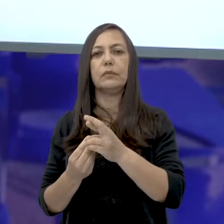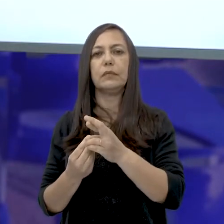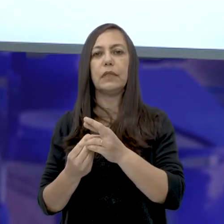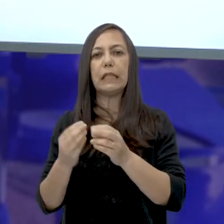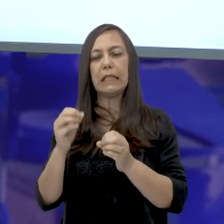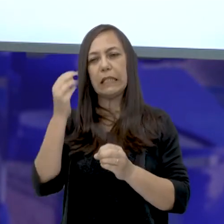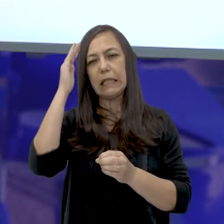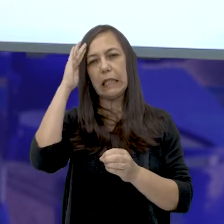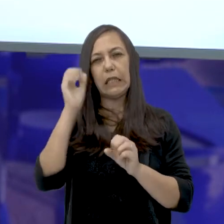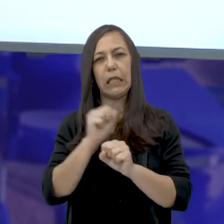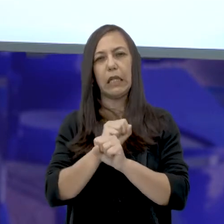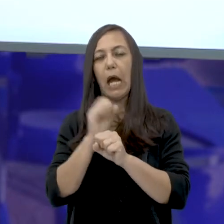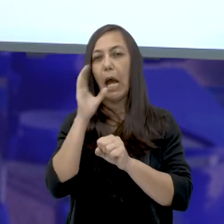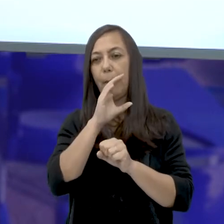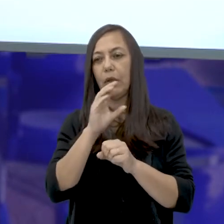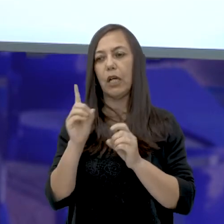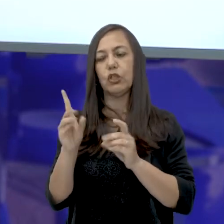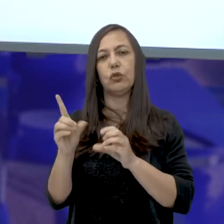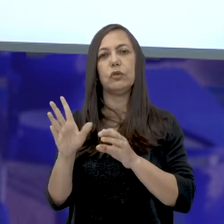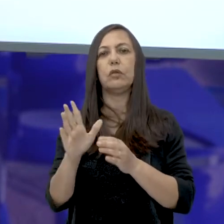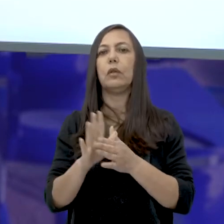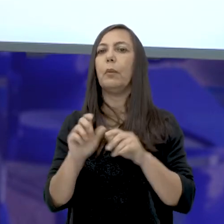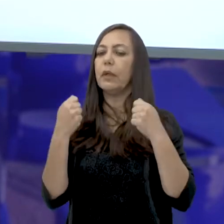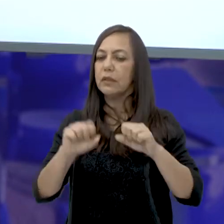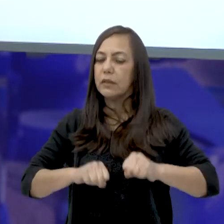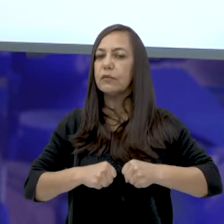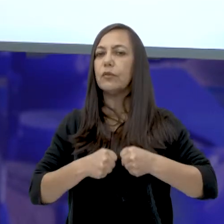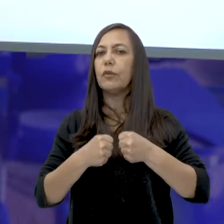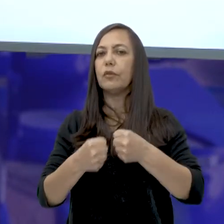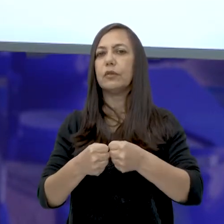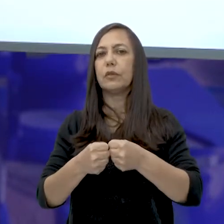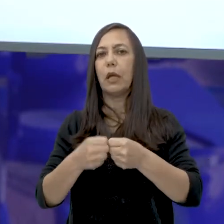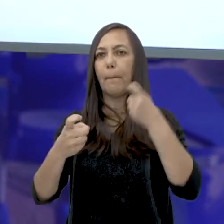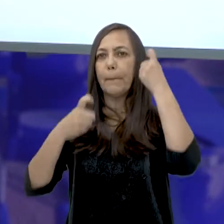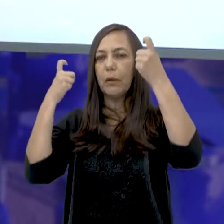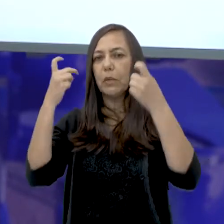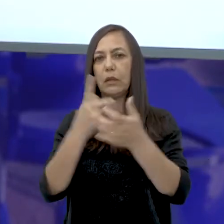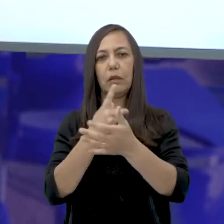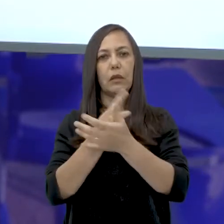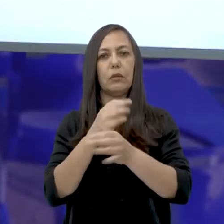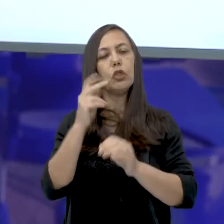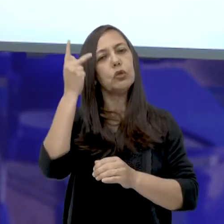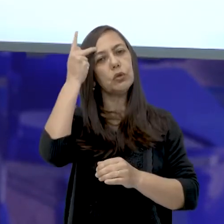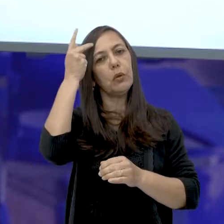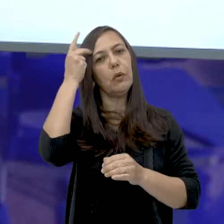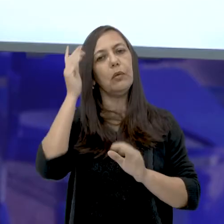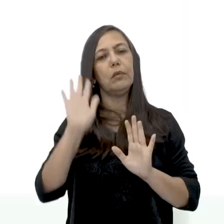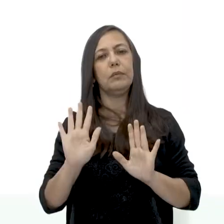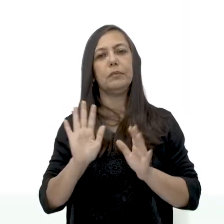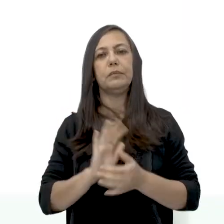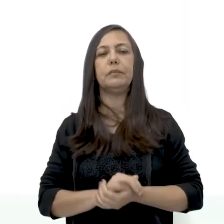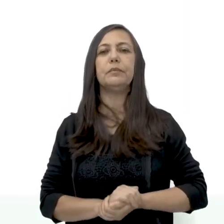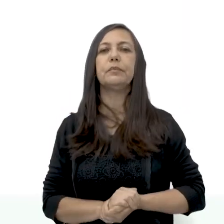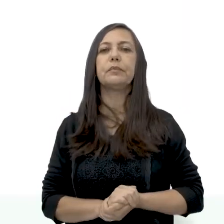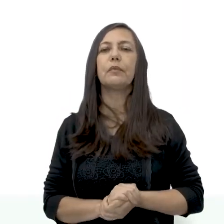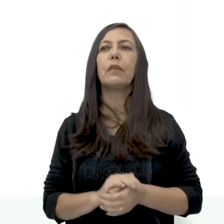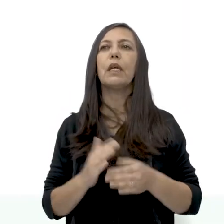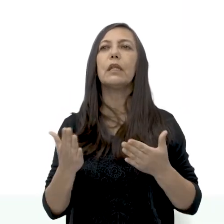tiverem errado, não tem problema. Vocês aí tiveram aí o esforço de